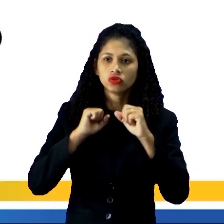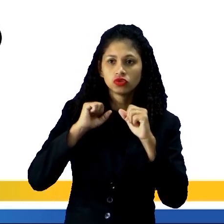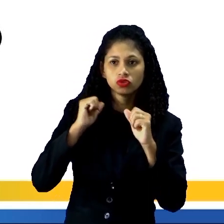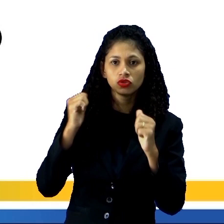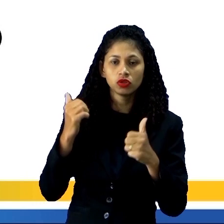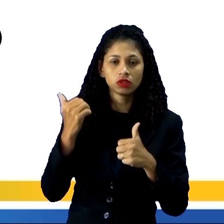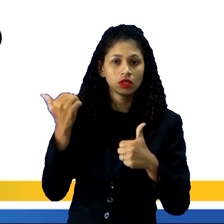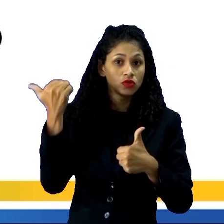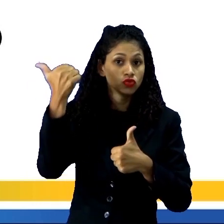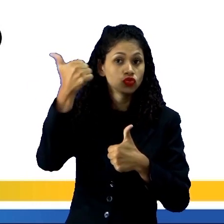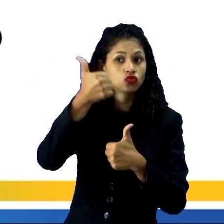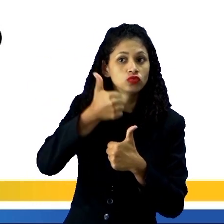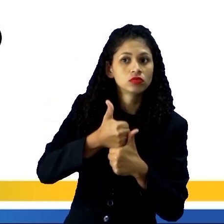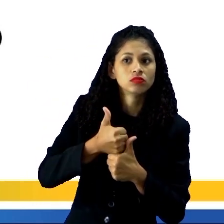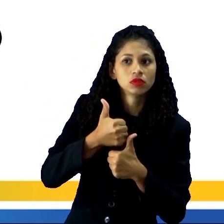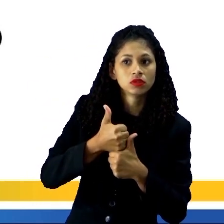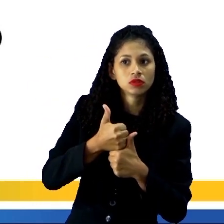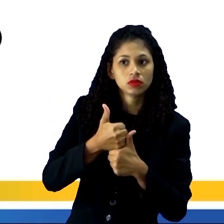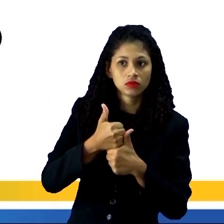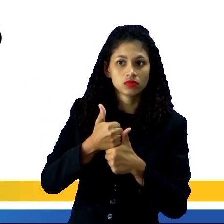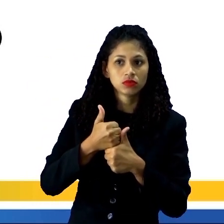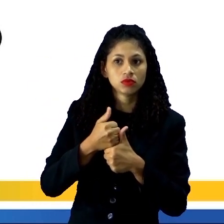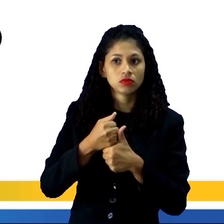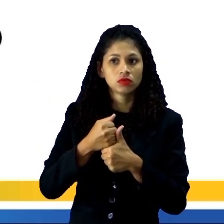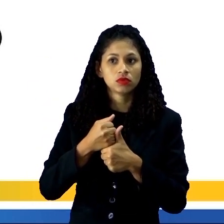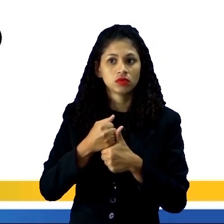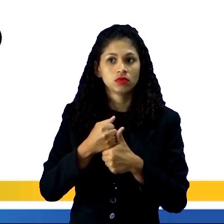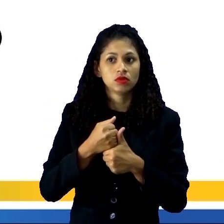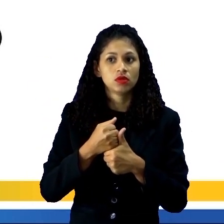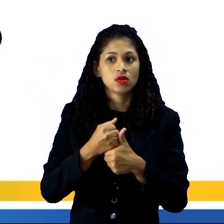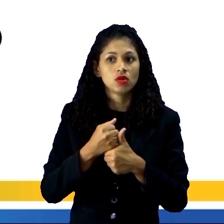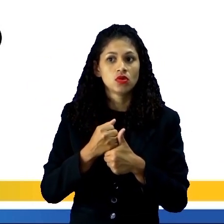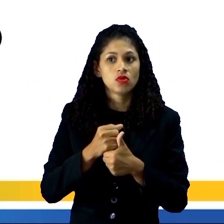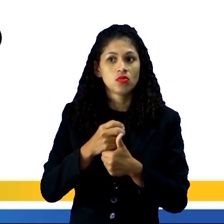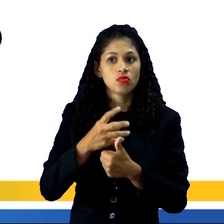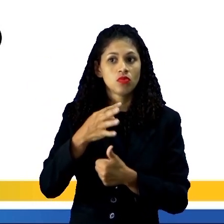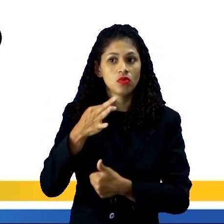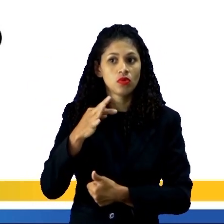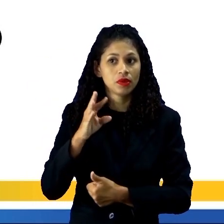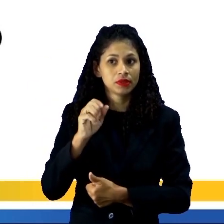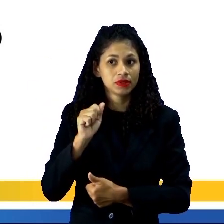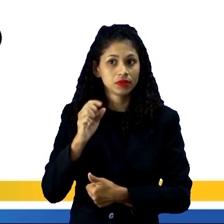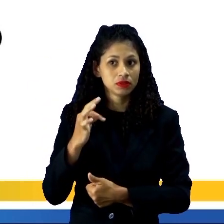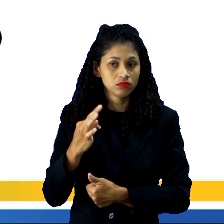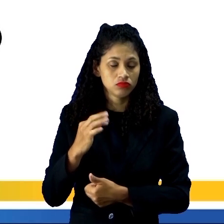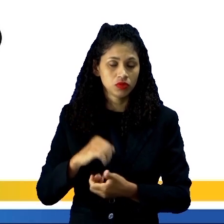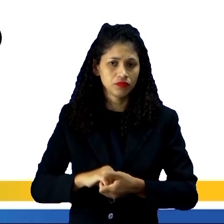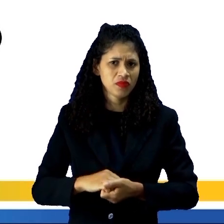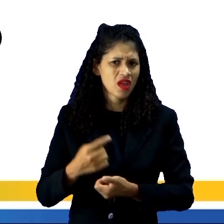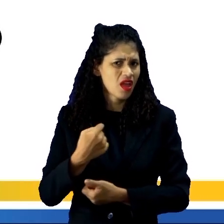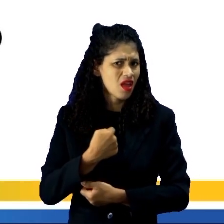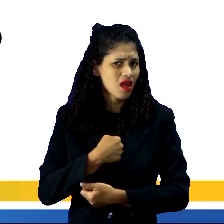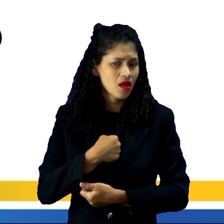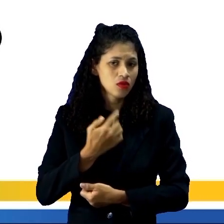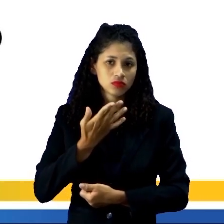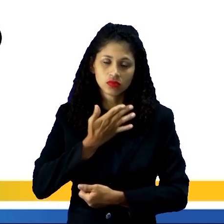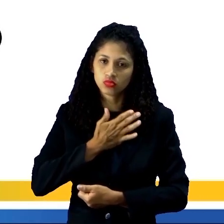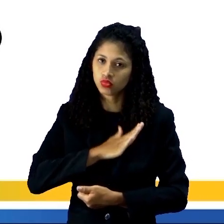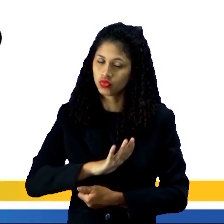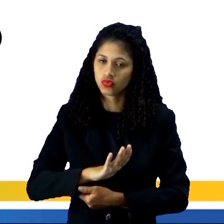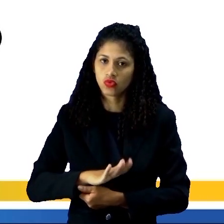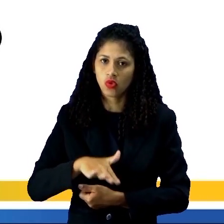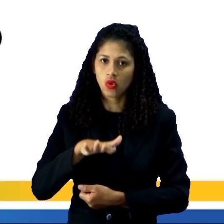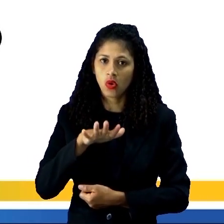né, exemplos. I don't like dogs which dig the garden. Eu não gosto de cachorros que cavam